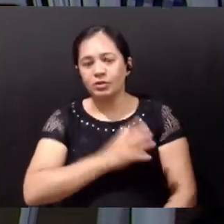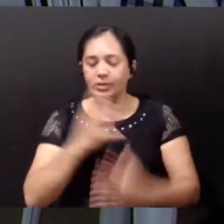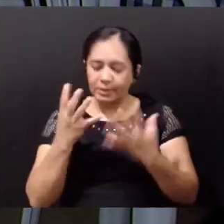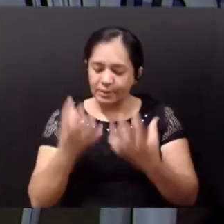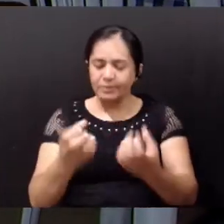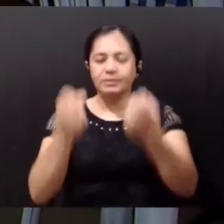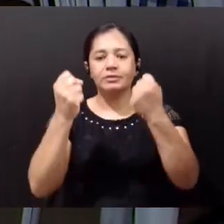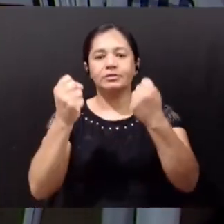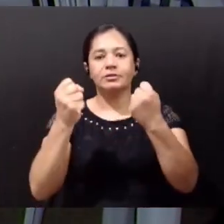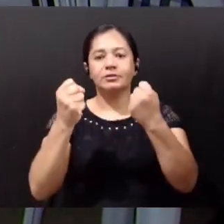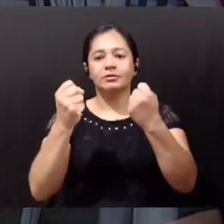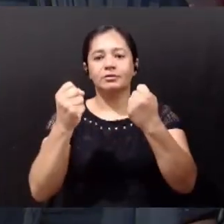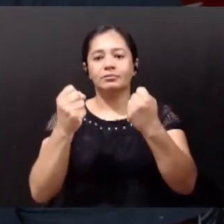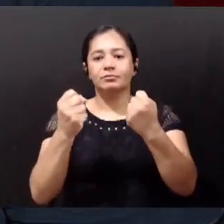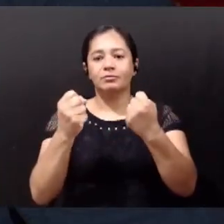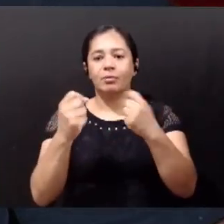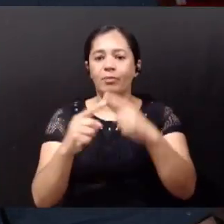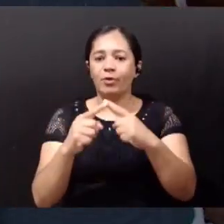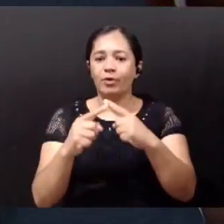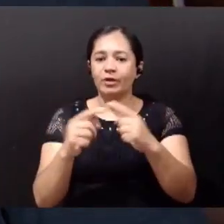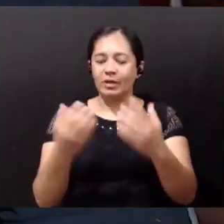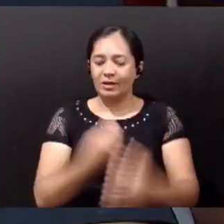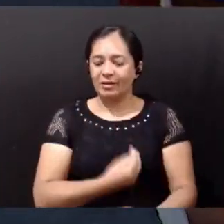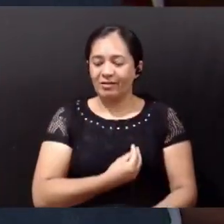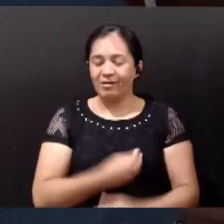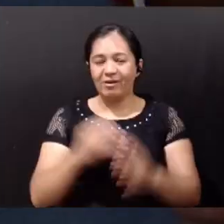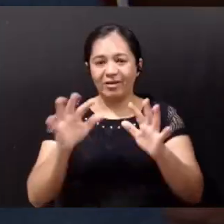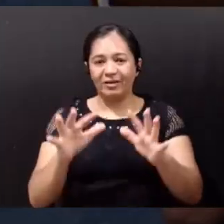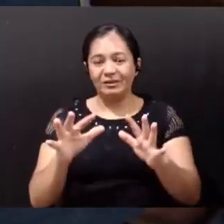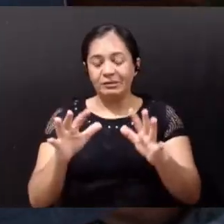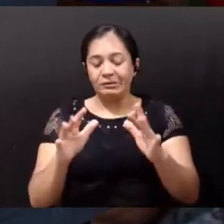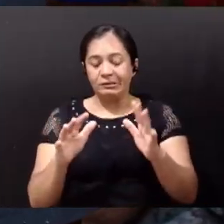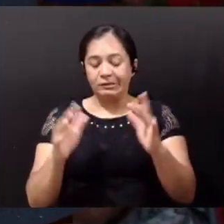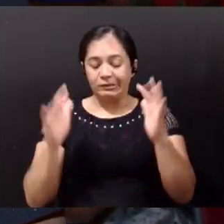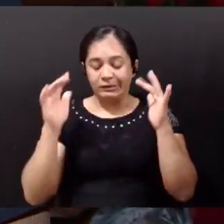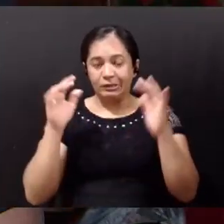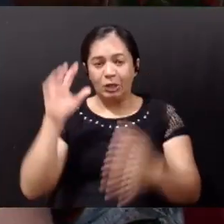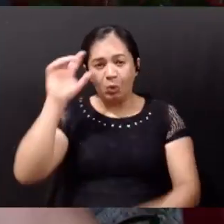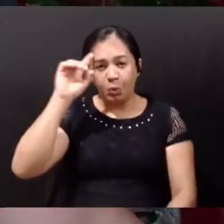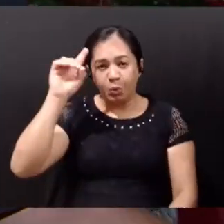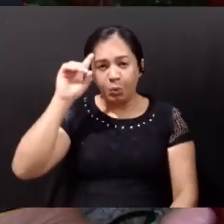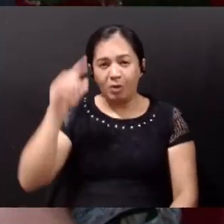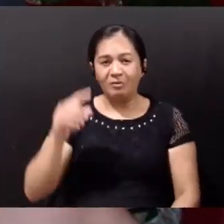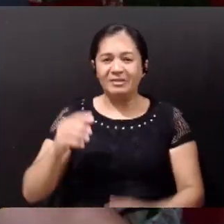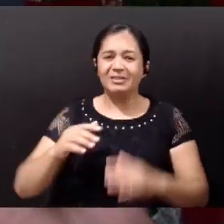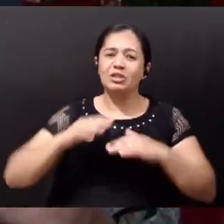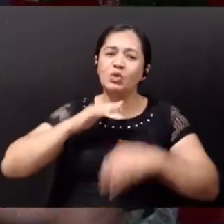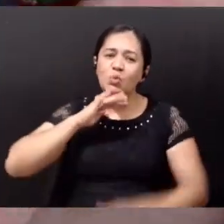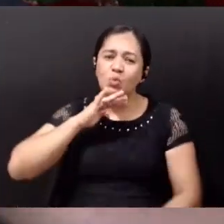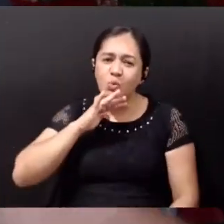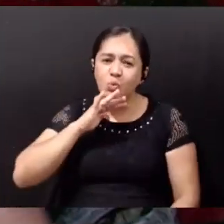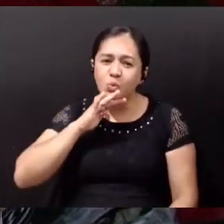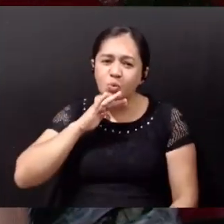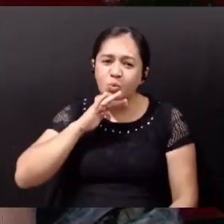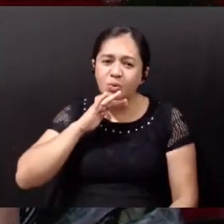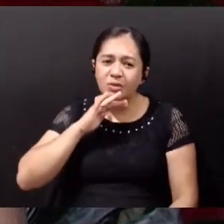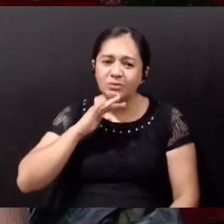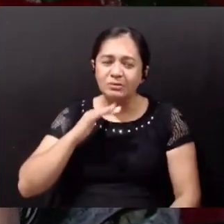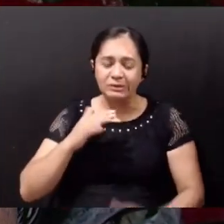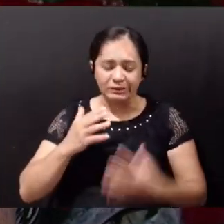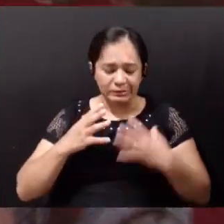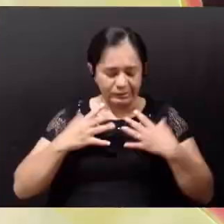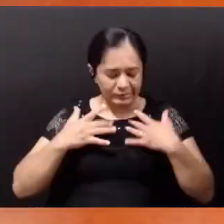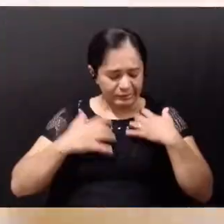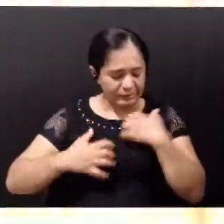dentes, porque ficar nessa vida desastrosa, onde todo dia você está quebrado, né? Você está aquebrantado, né?